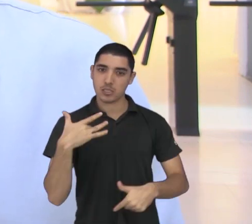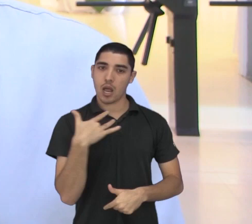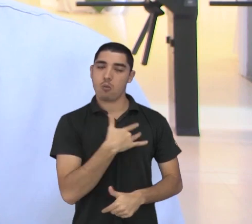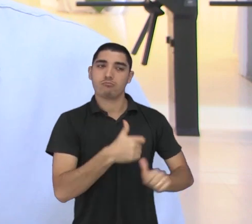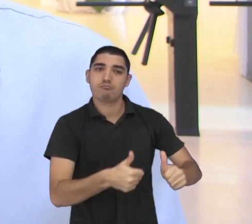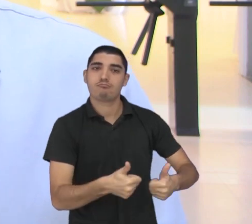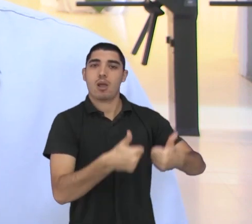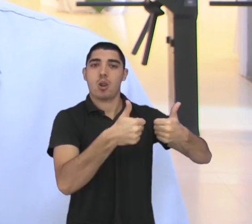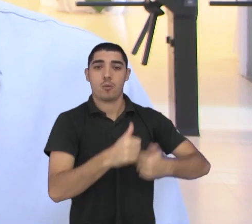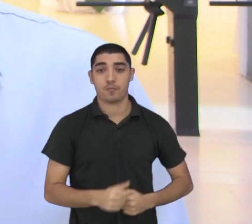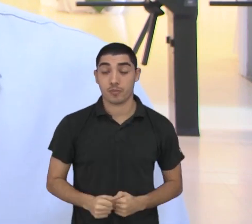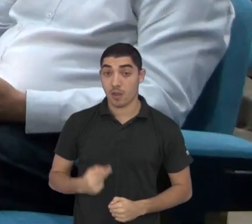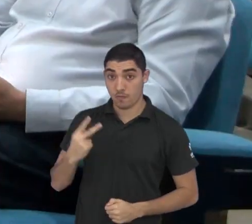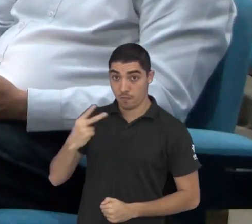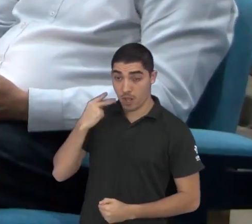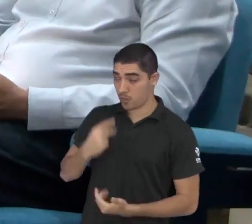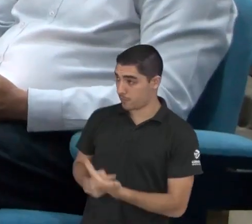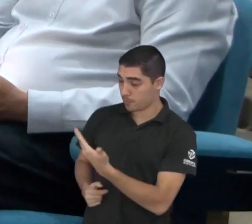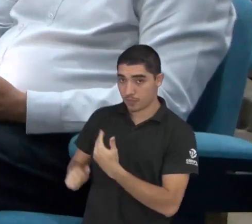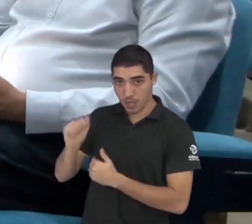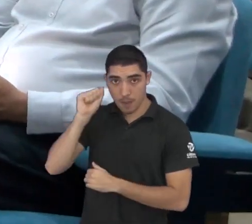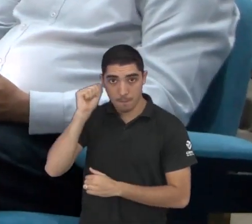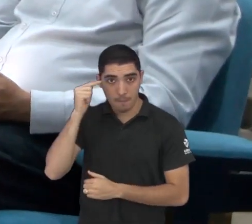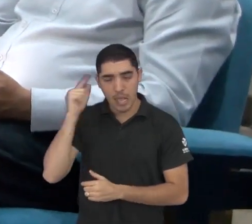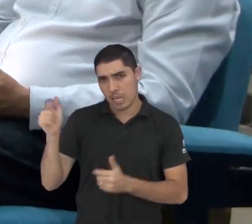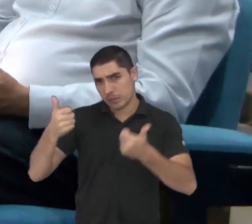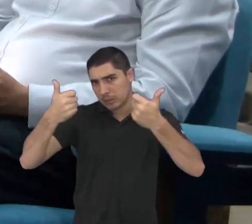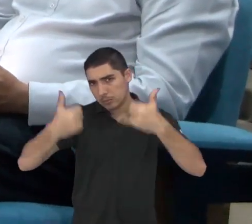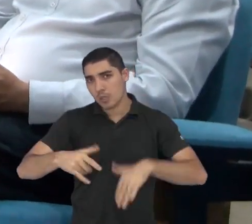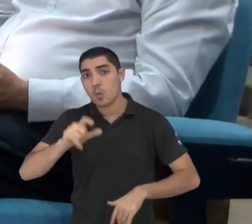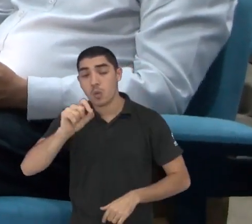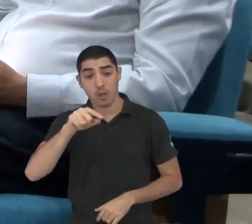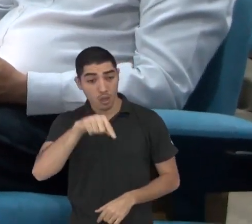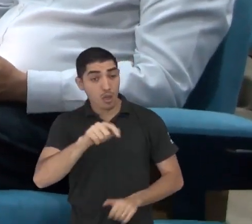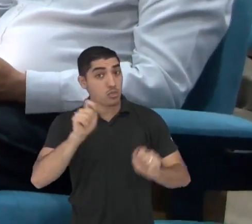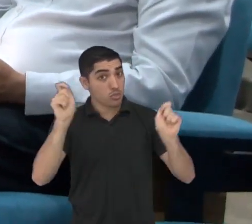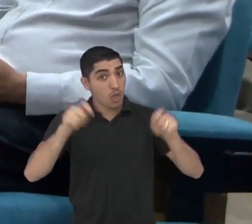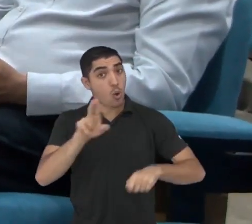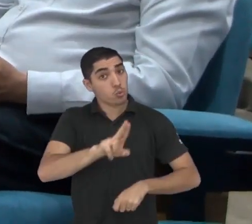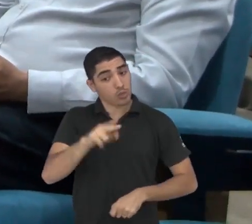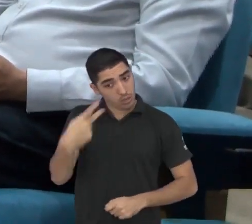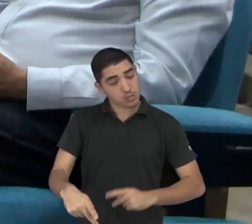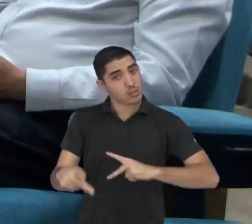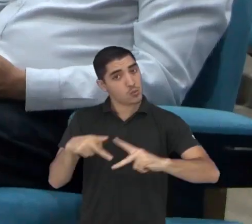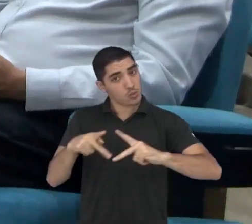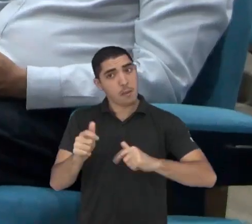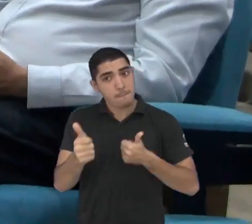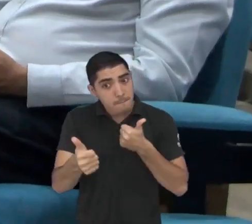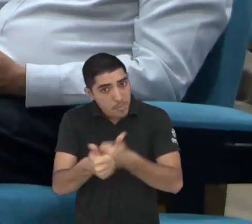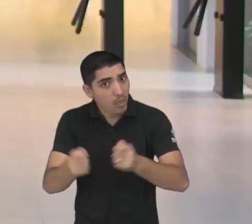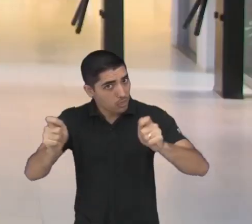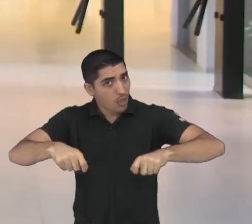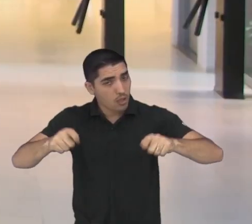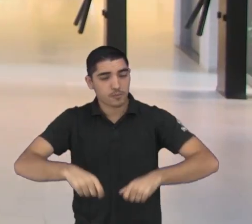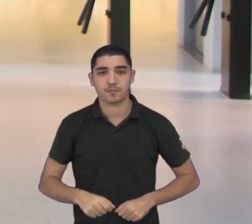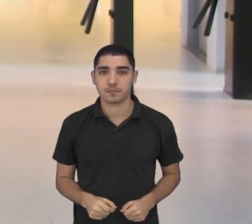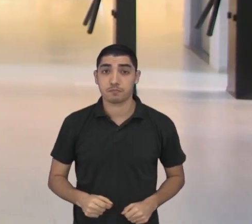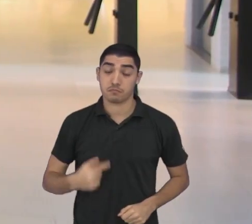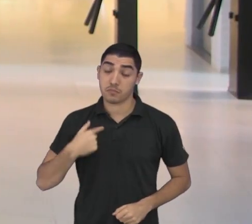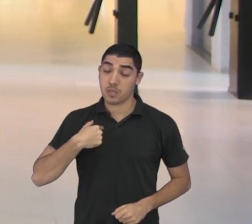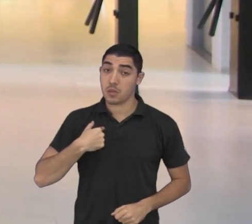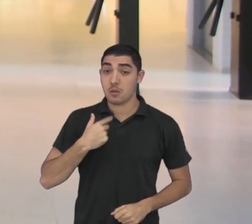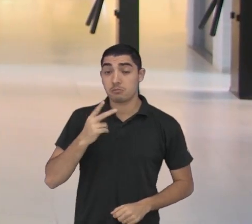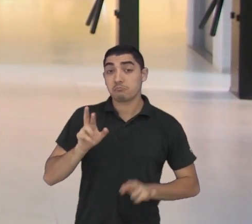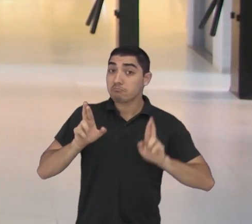dos trabalhadores no dia a dia. A vereadora Amélia Naomi acredita que o material pode em breve ser usado em São José dos Campos. Eu espero